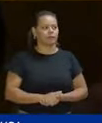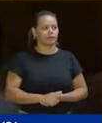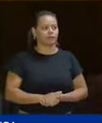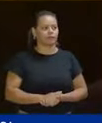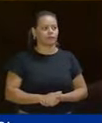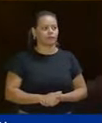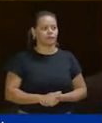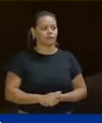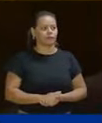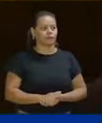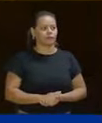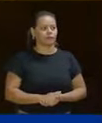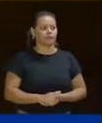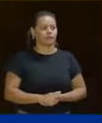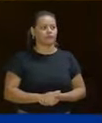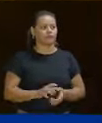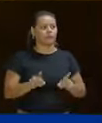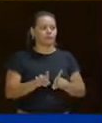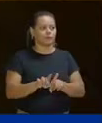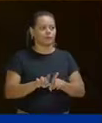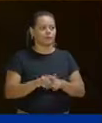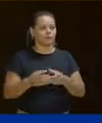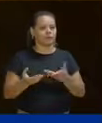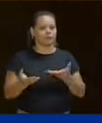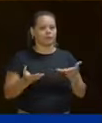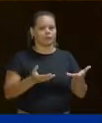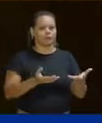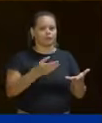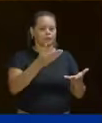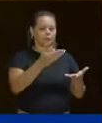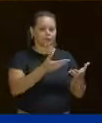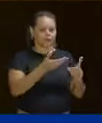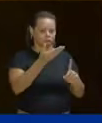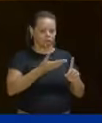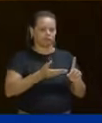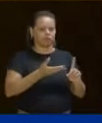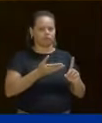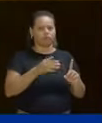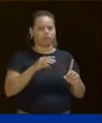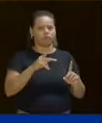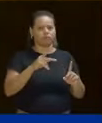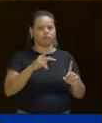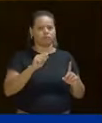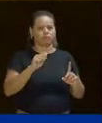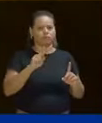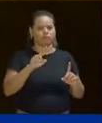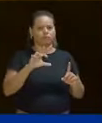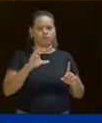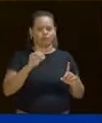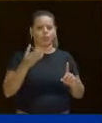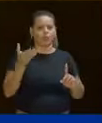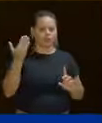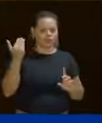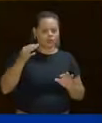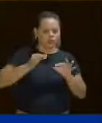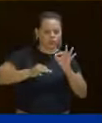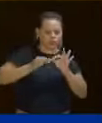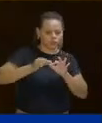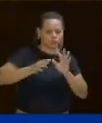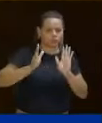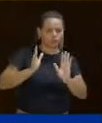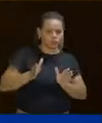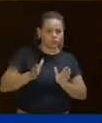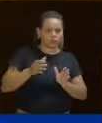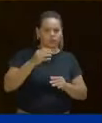o nobre relator, doutor Paulo Madeira, juiz eleitoral, à época, encaminhou a